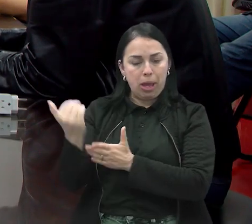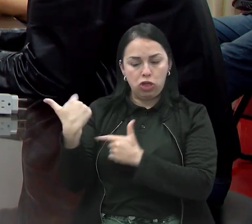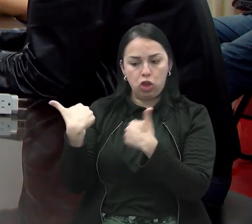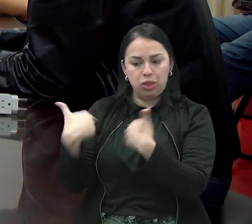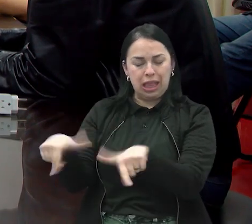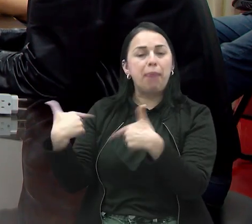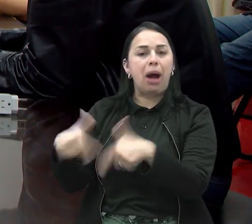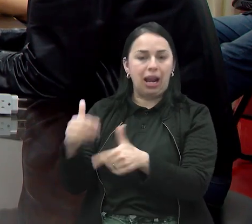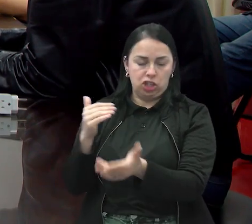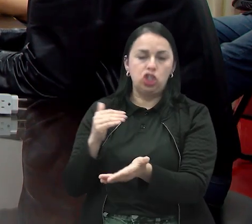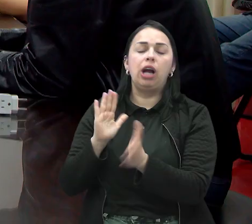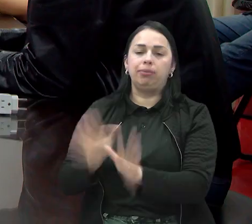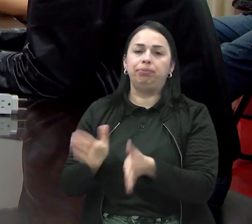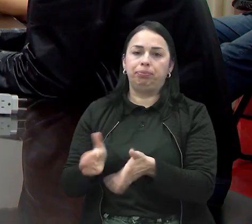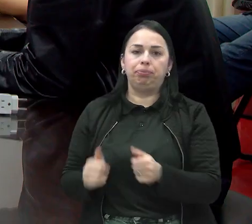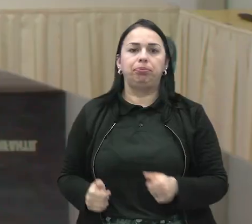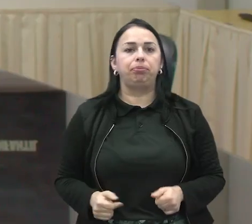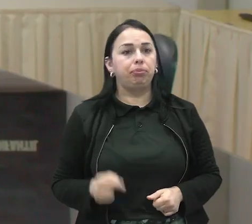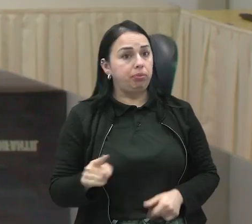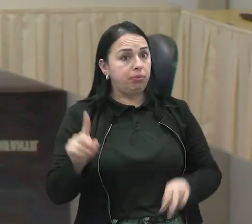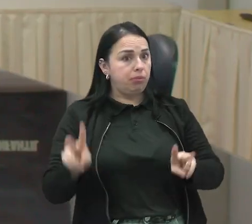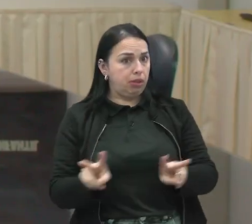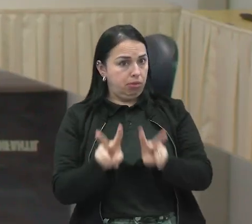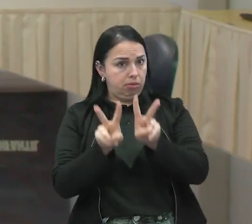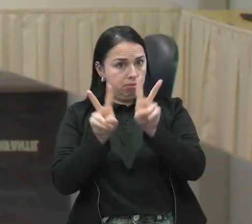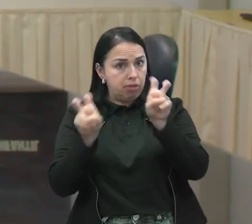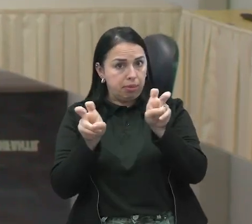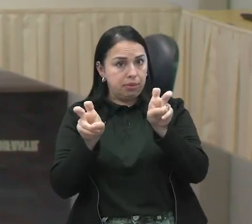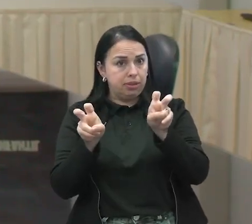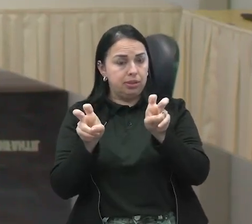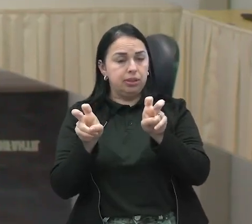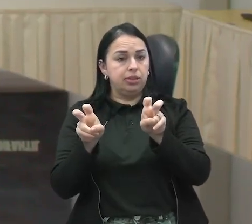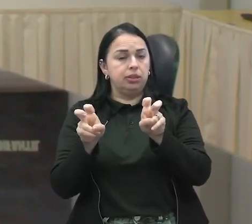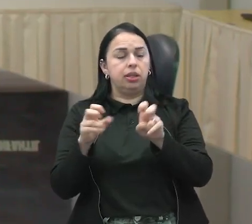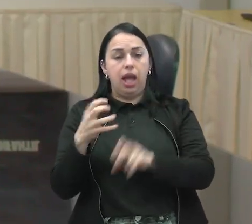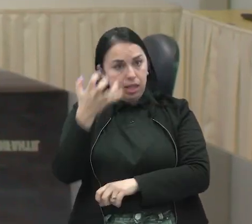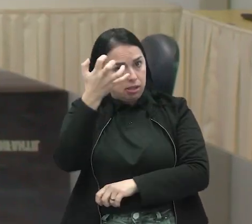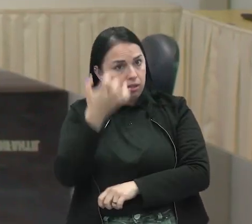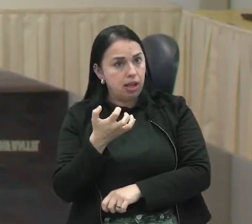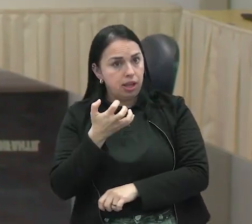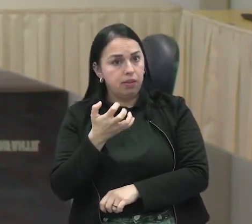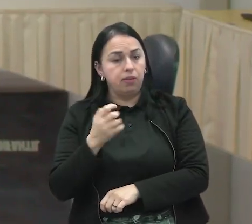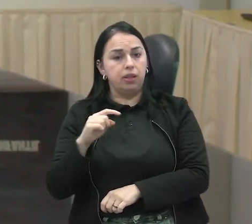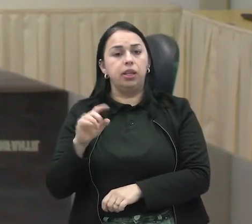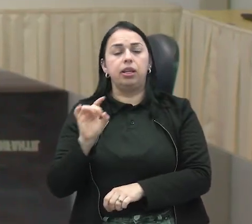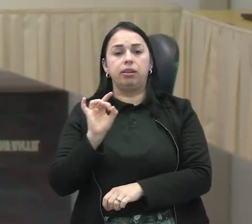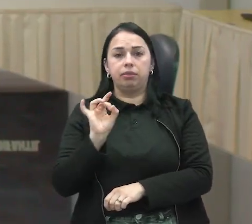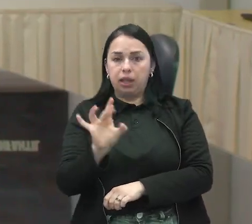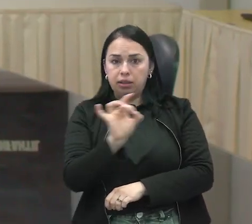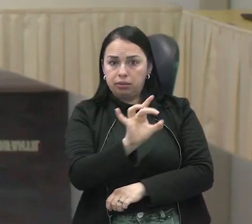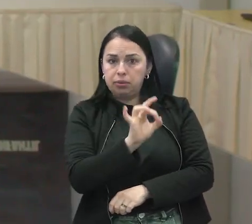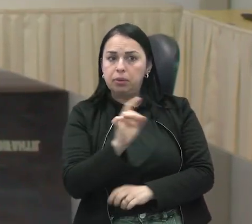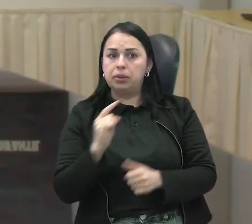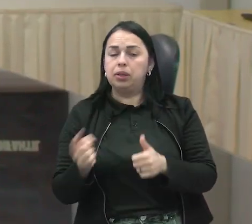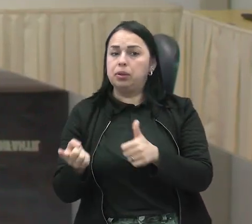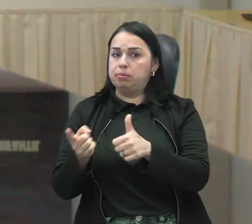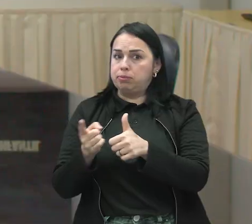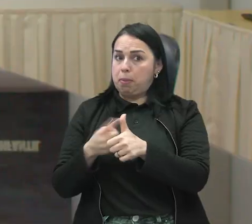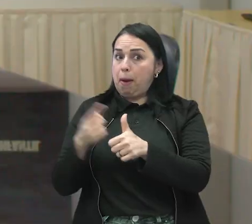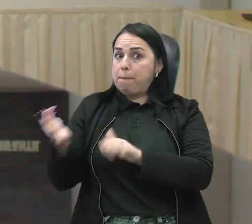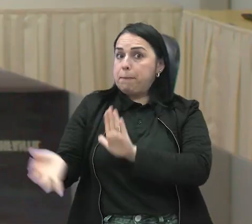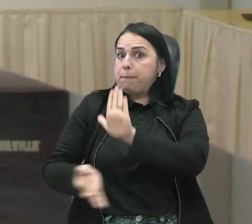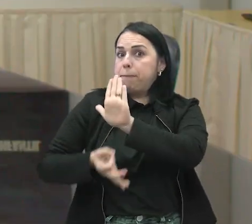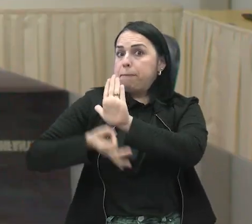já começou os trabalhos. O tema exige o máximo de celeridade de todos nós aqui no município,